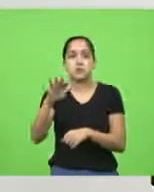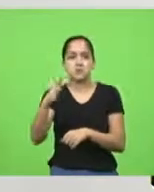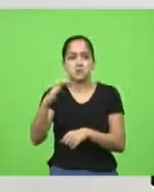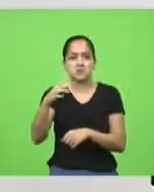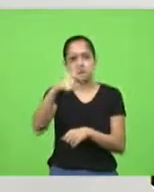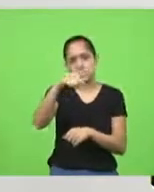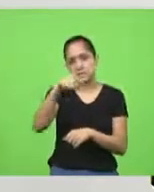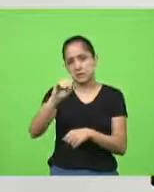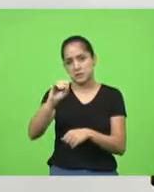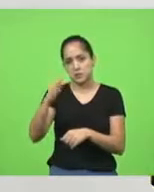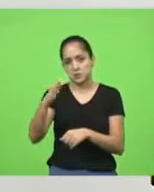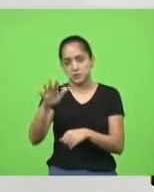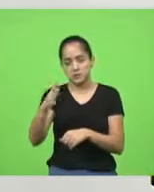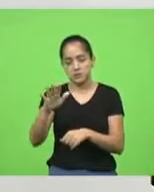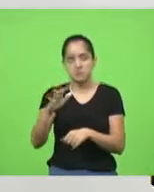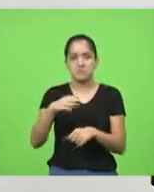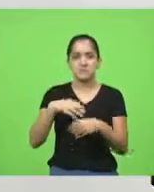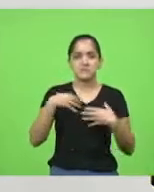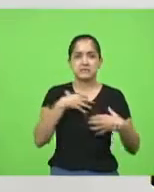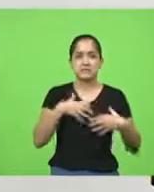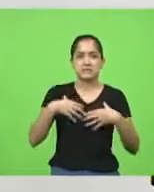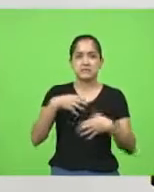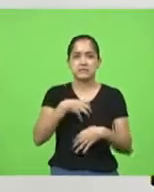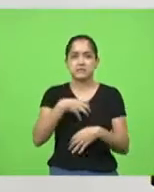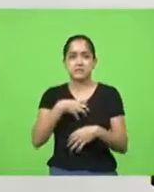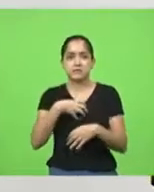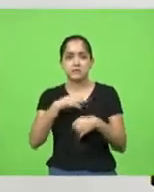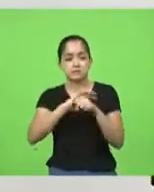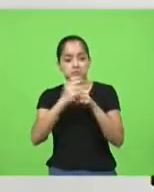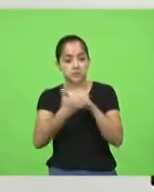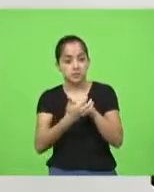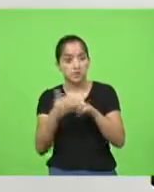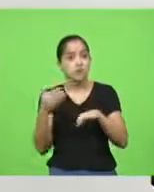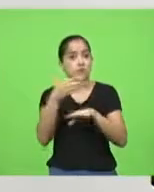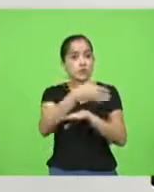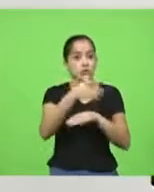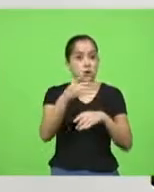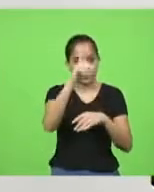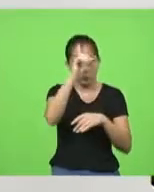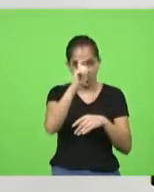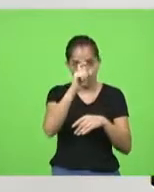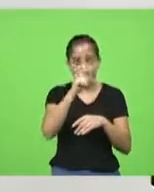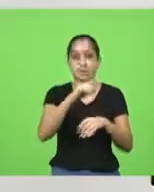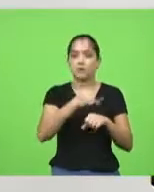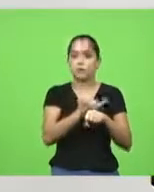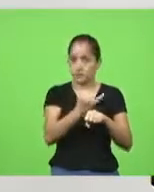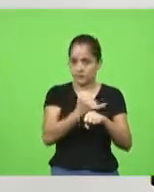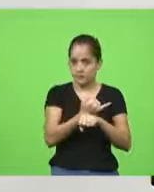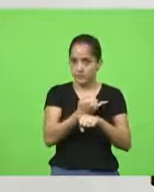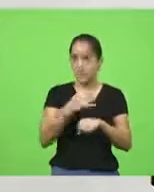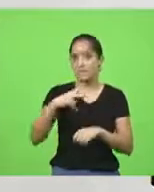Estava se sentindo mal com sintomas do Covid e foi no hospital em Joinville, um hospital particular.